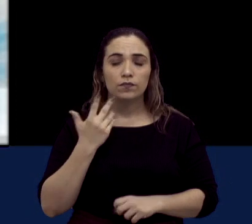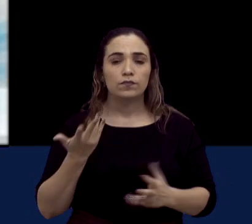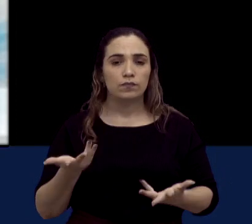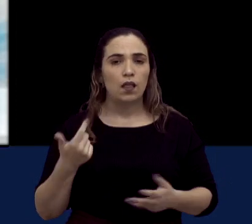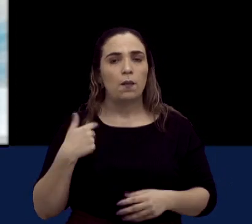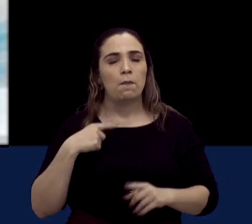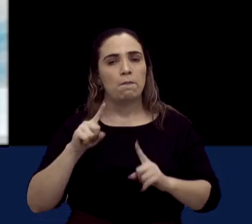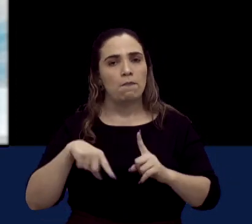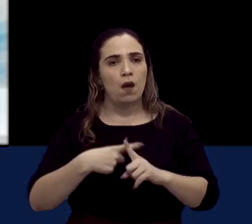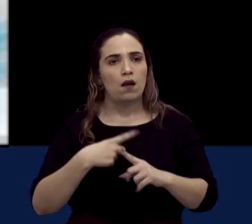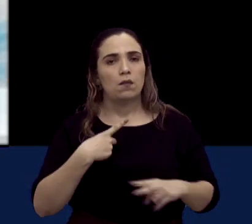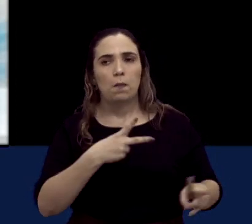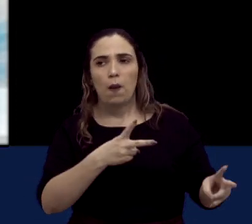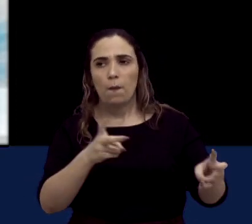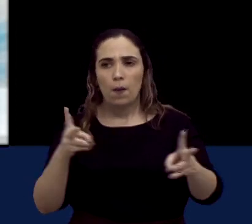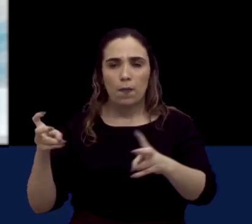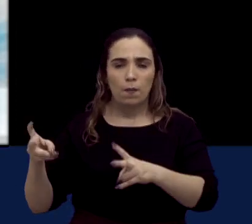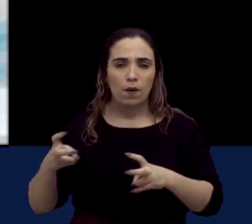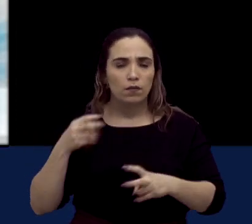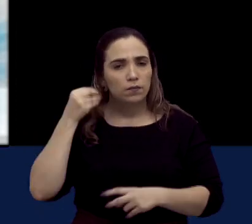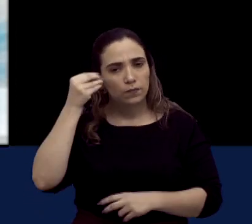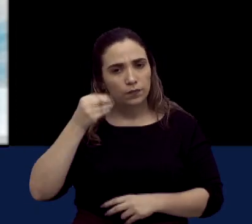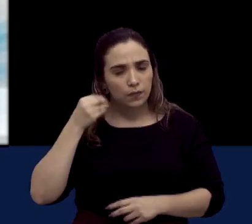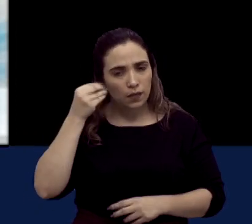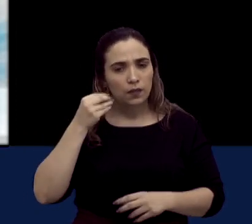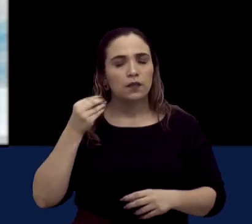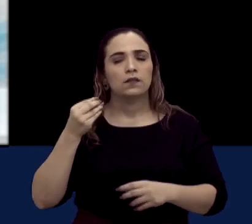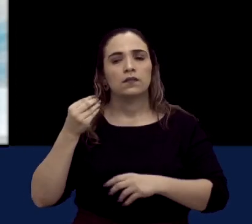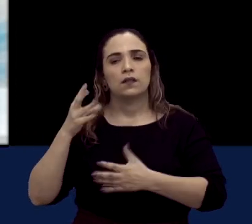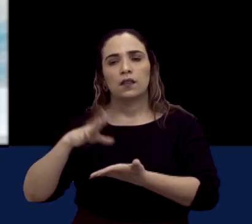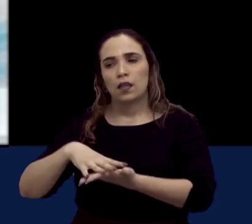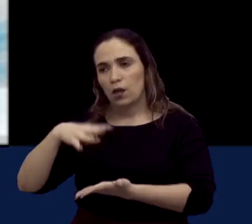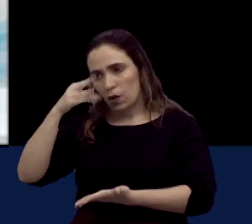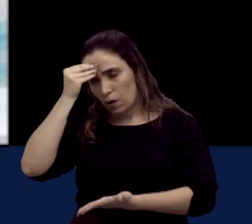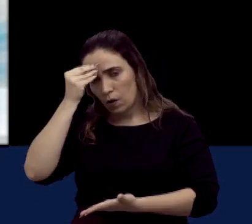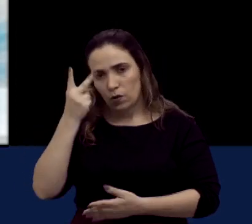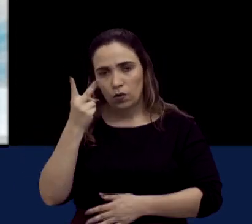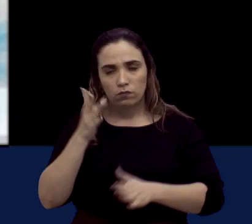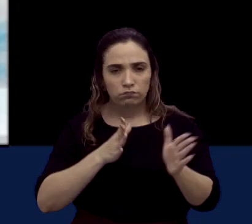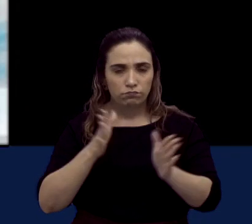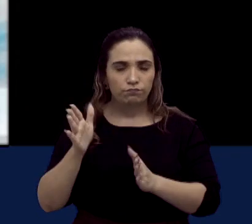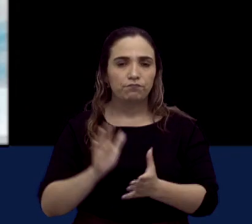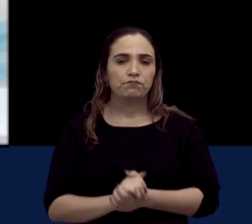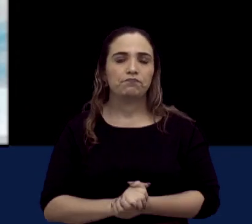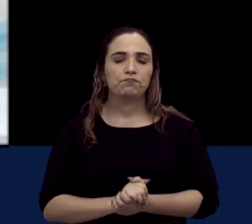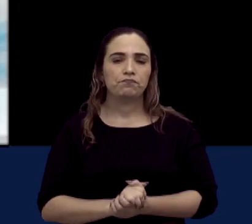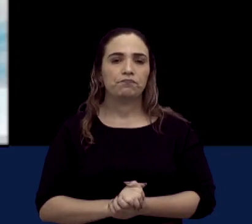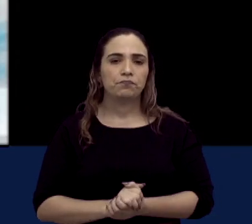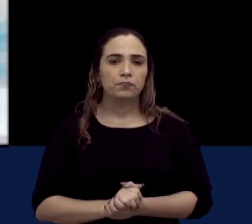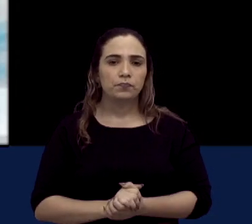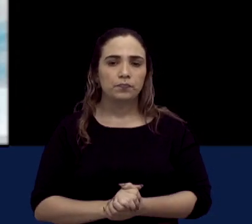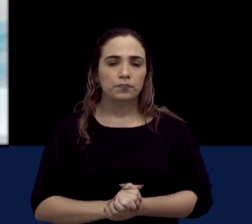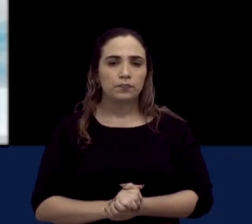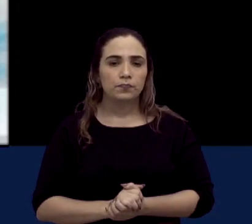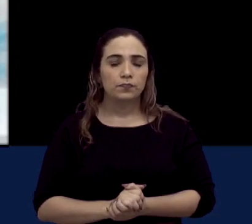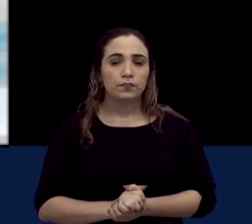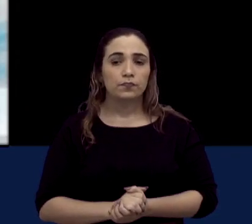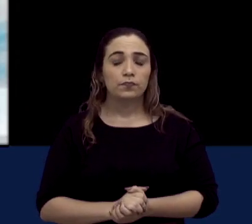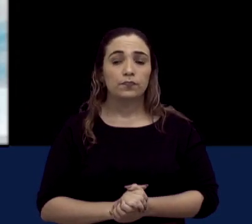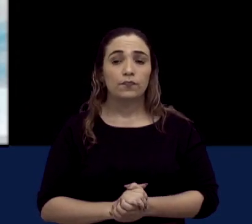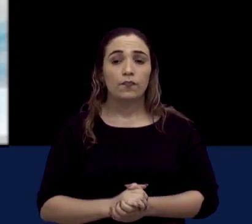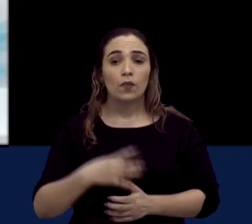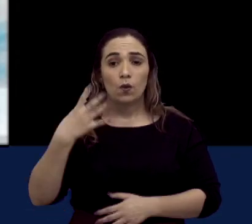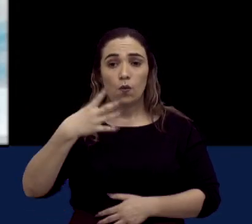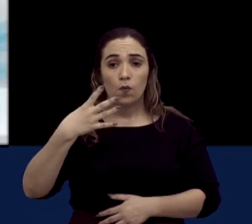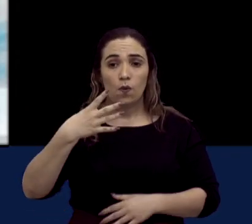me aprofundei também na parte teórica do modelo de Fortaleza. E, por